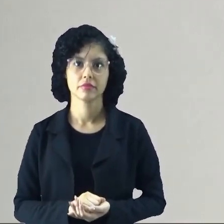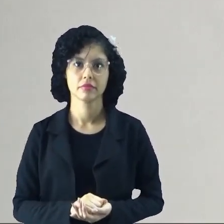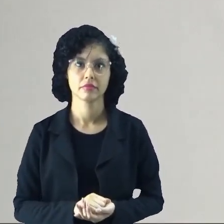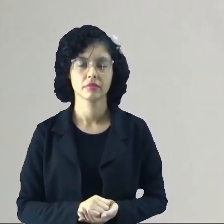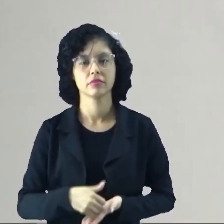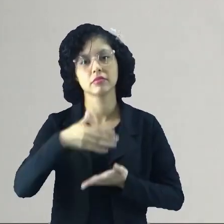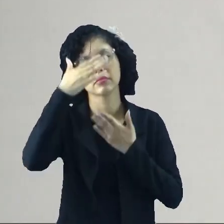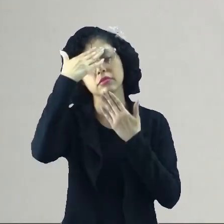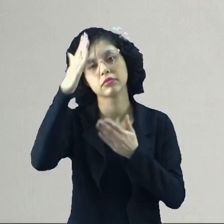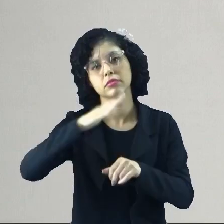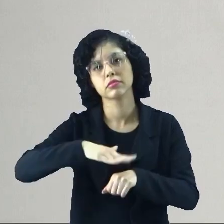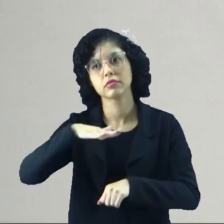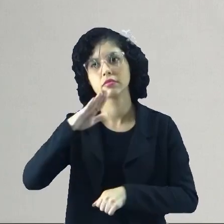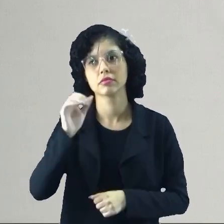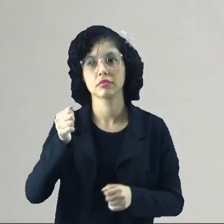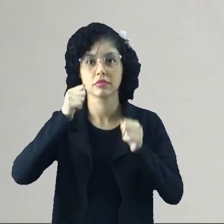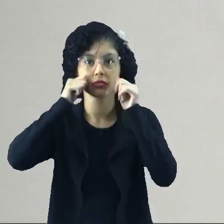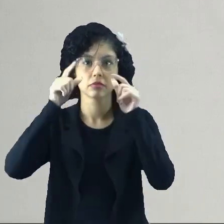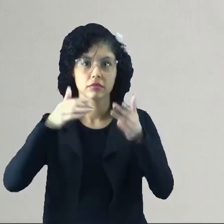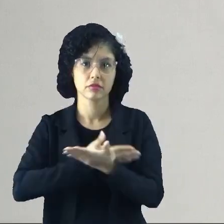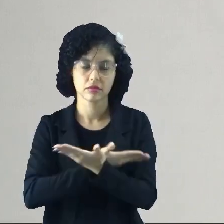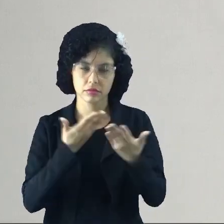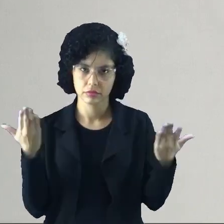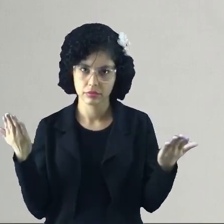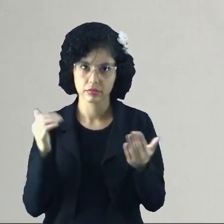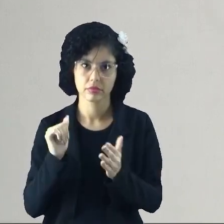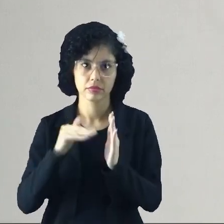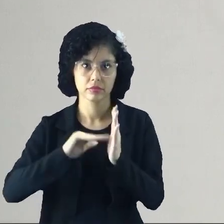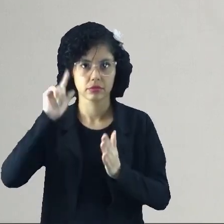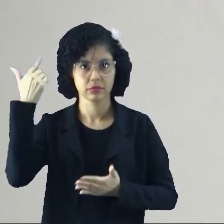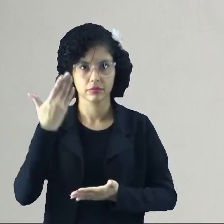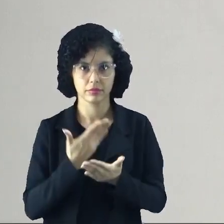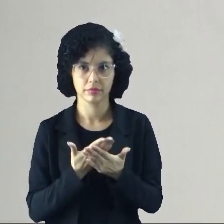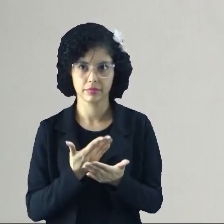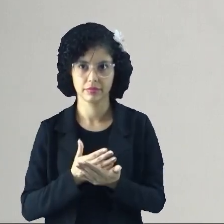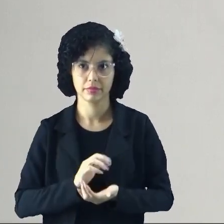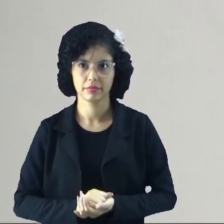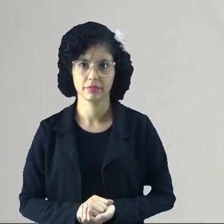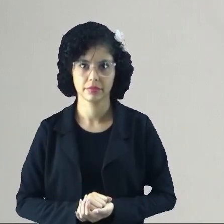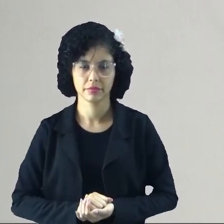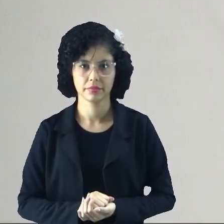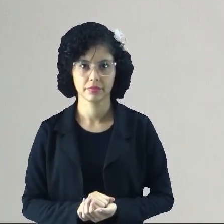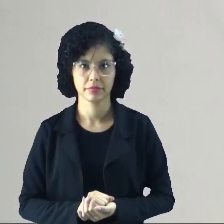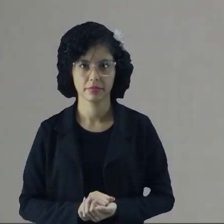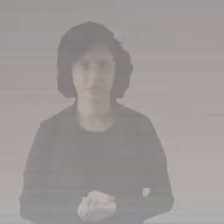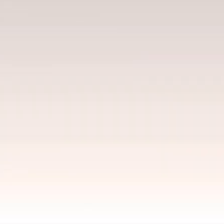Então queremos agradecer mais uma vez a atenção de todos vocês e até a nossa próxima aula.